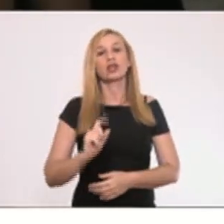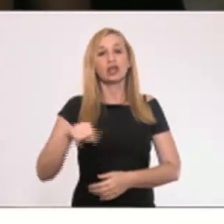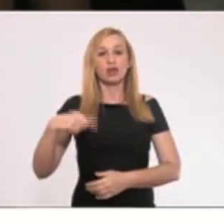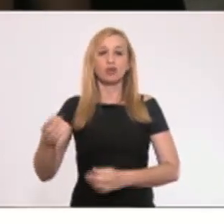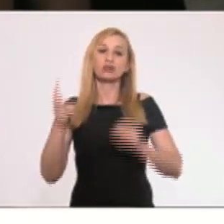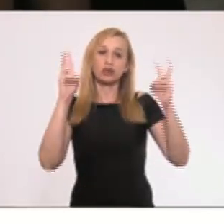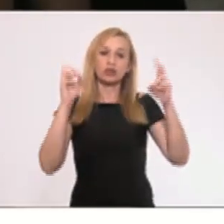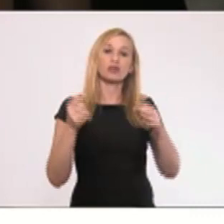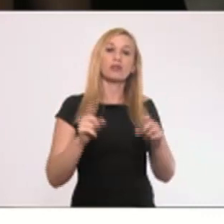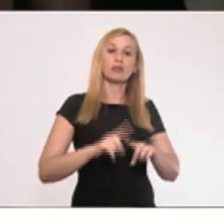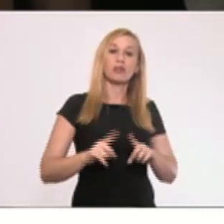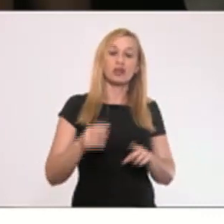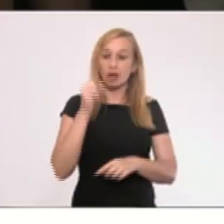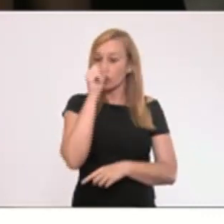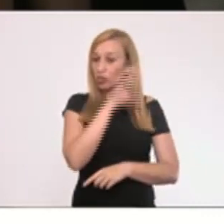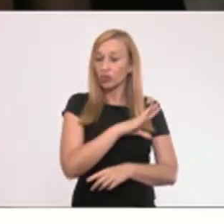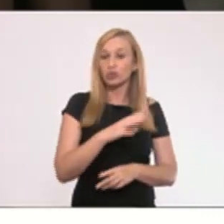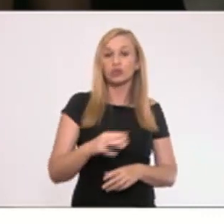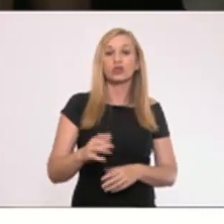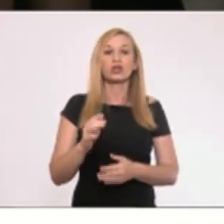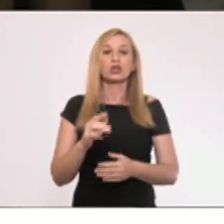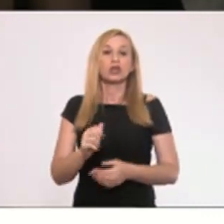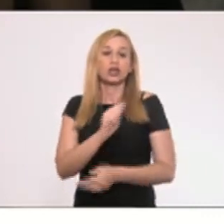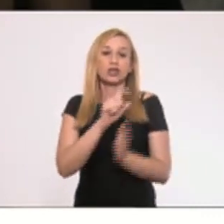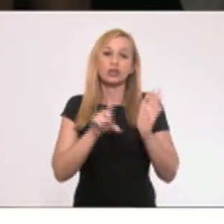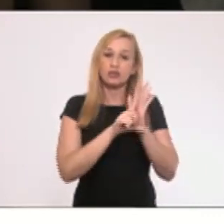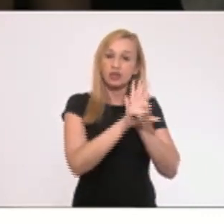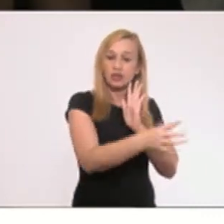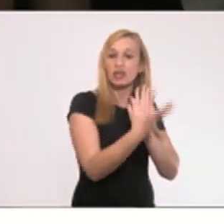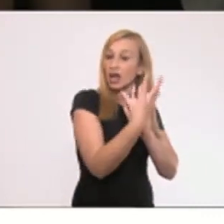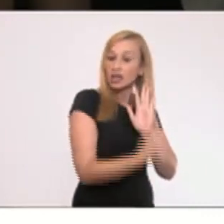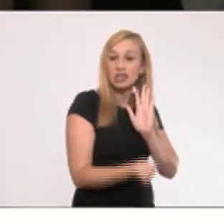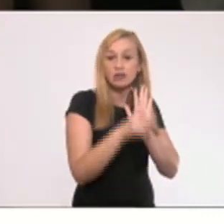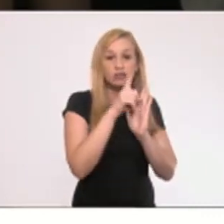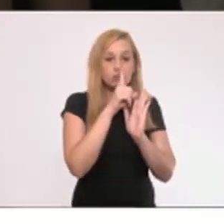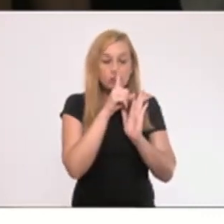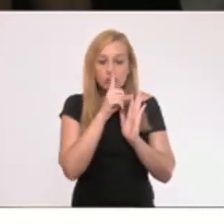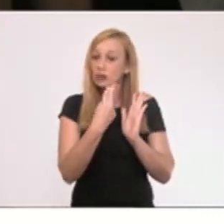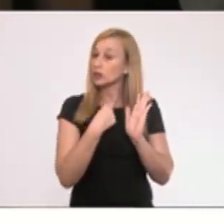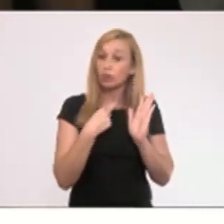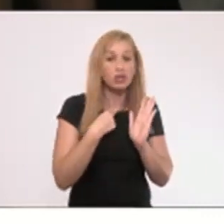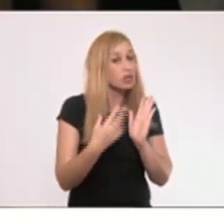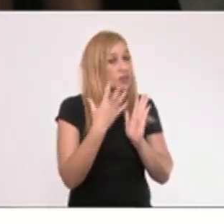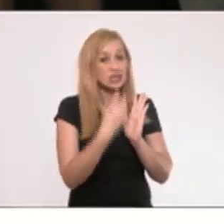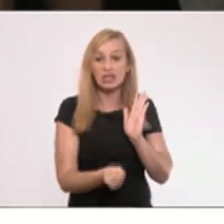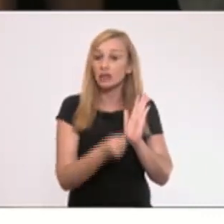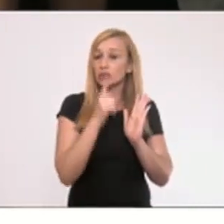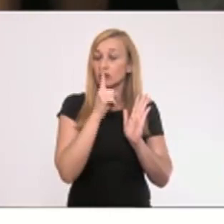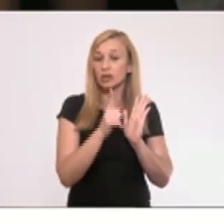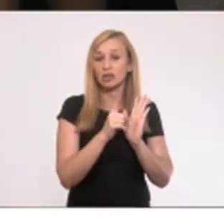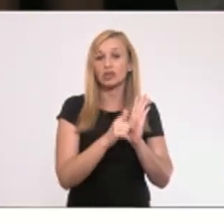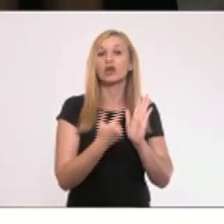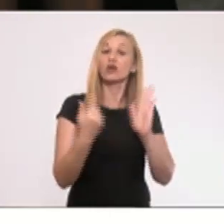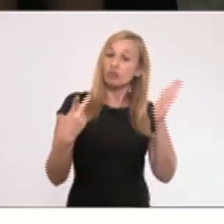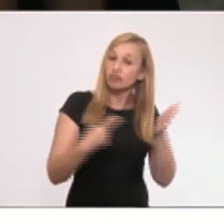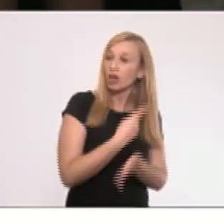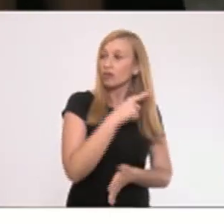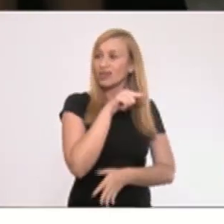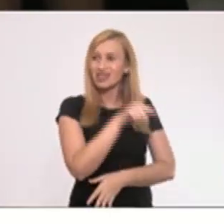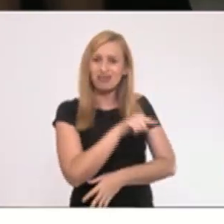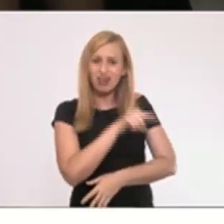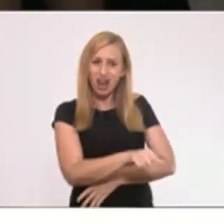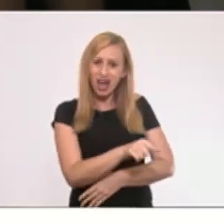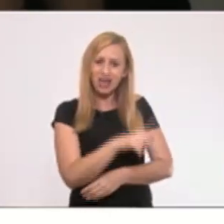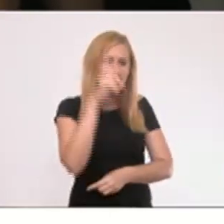mas é um absurdo que a Assembleia Legislativa aceite sob silêncio, não podemos aceitar sob silêncio o que está acontecendo numa